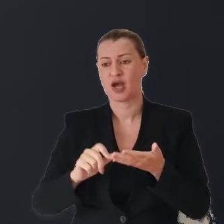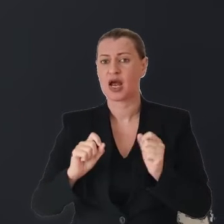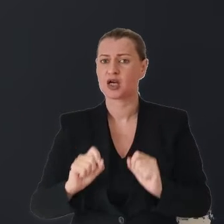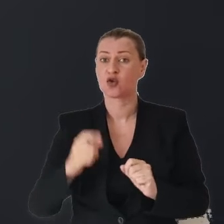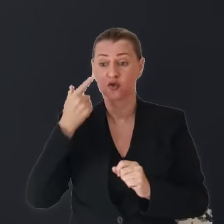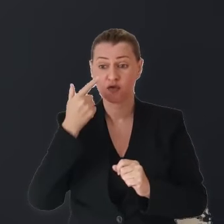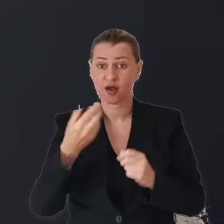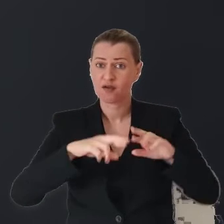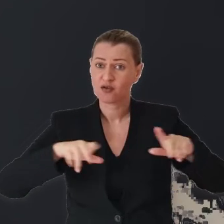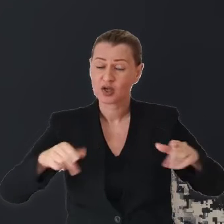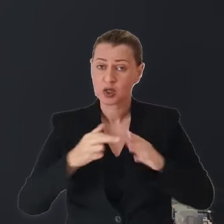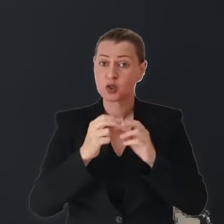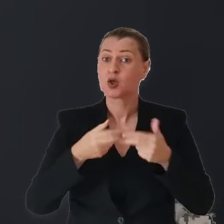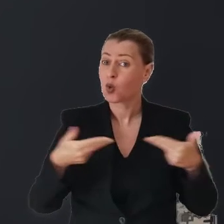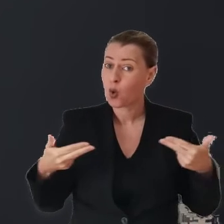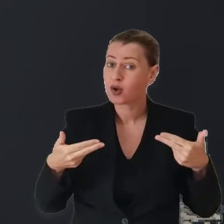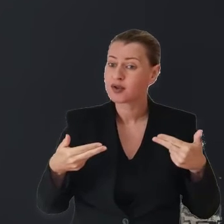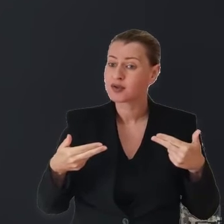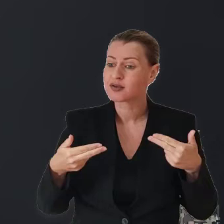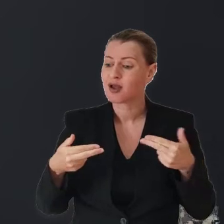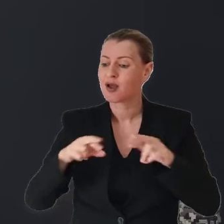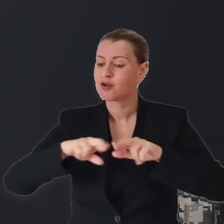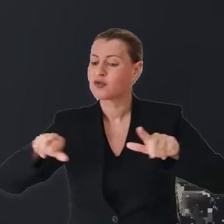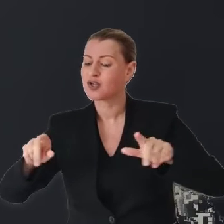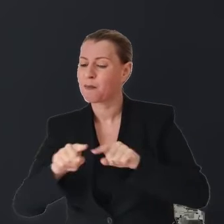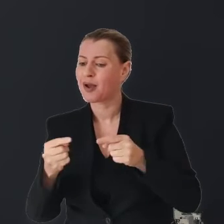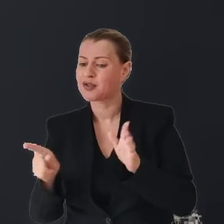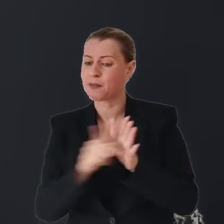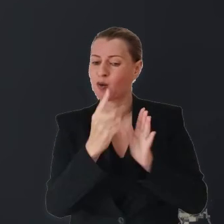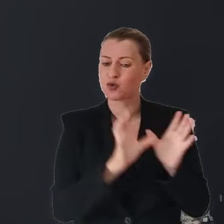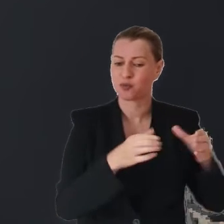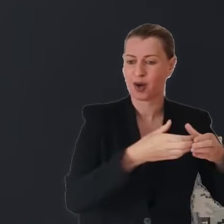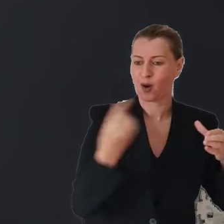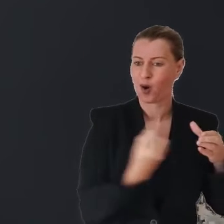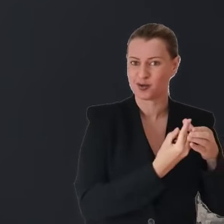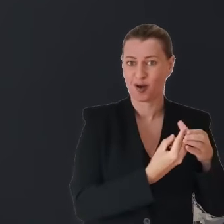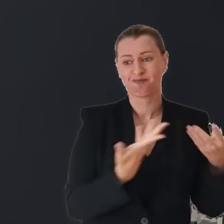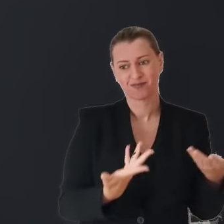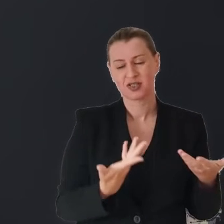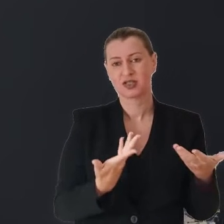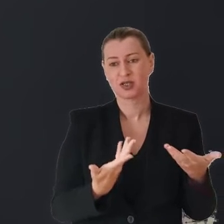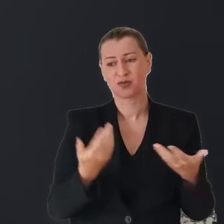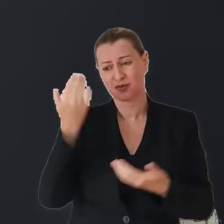ver várias coisas que fazem parte de um pacote só. Não sei se tu me entende.